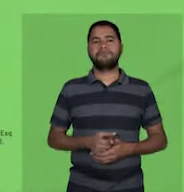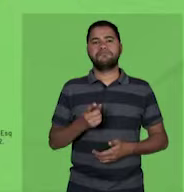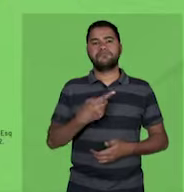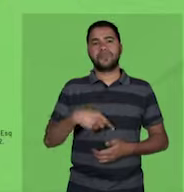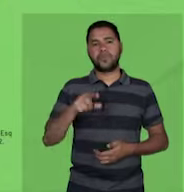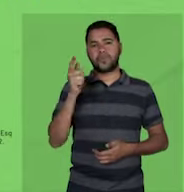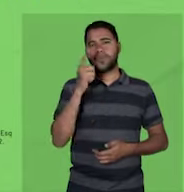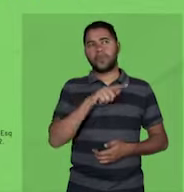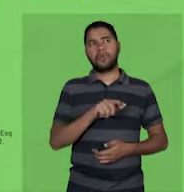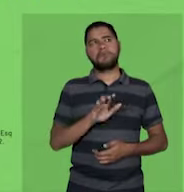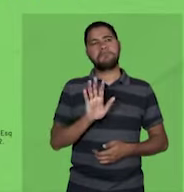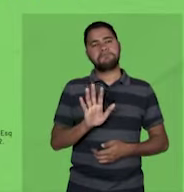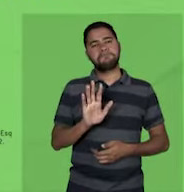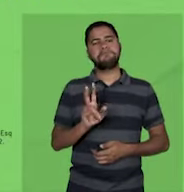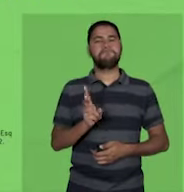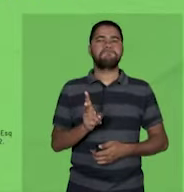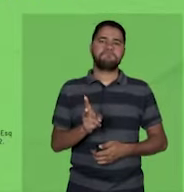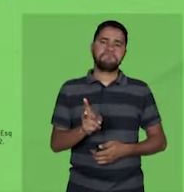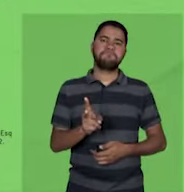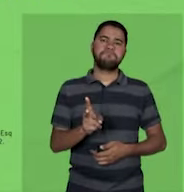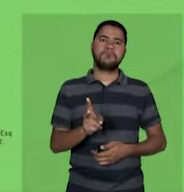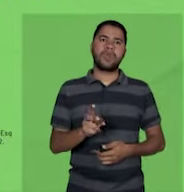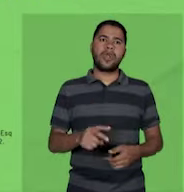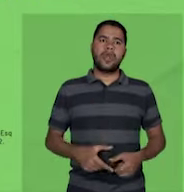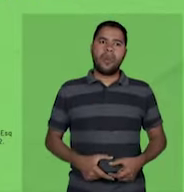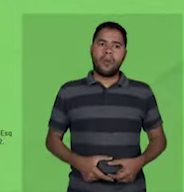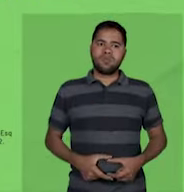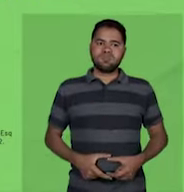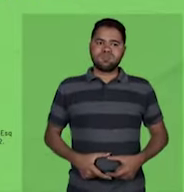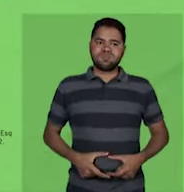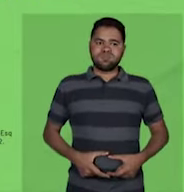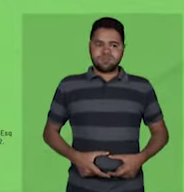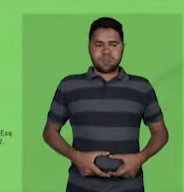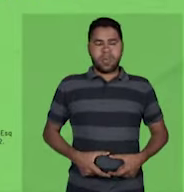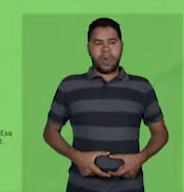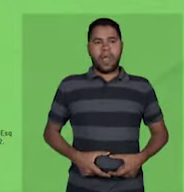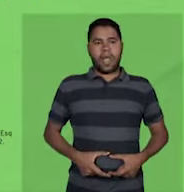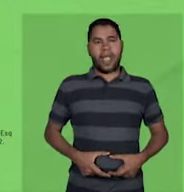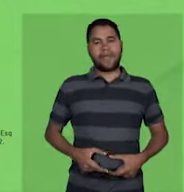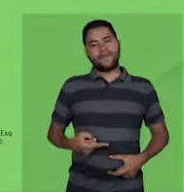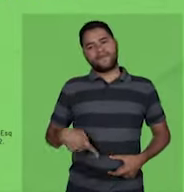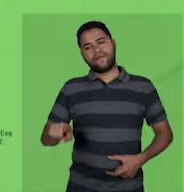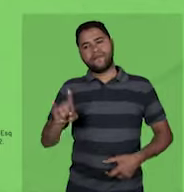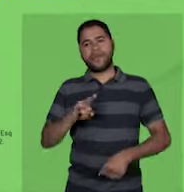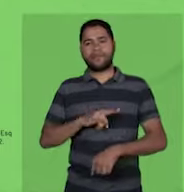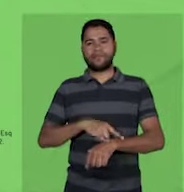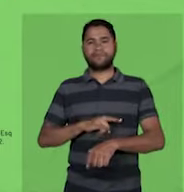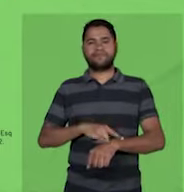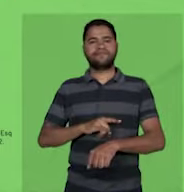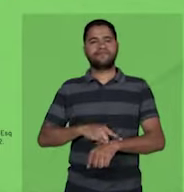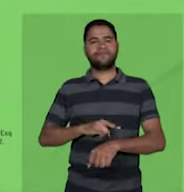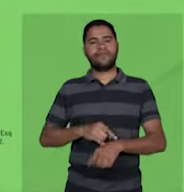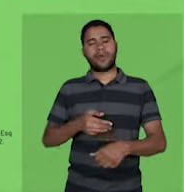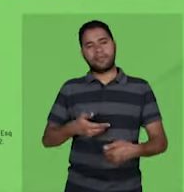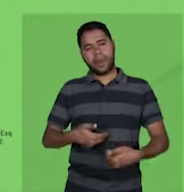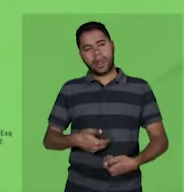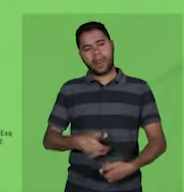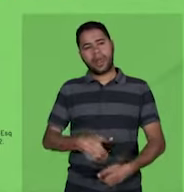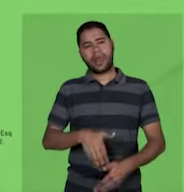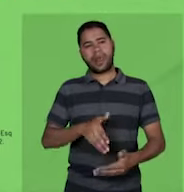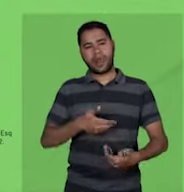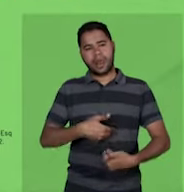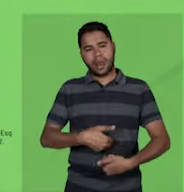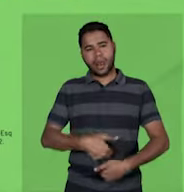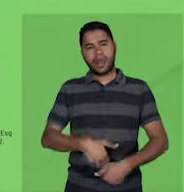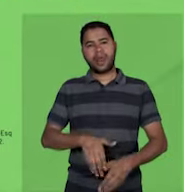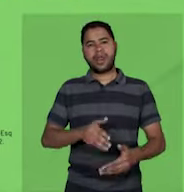consegue reter por um tempo ali, né? Quando ela se expande, ela enche muito, a gente tem que ir lá fazer xixi e eliminar então